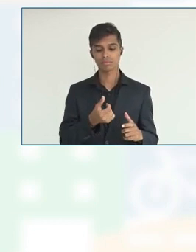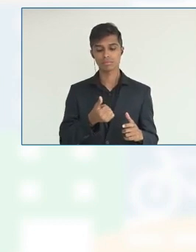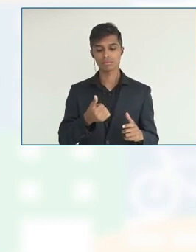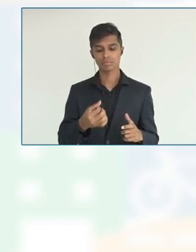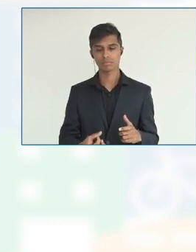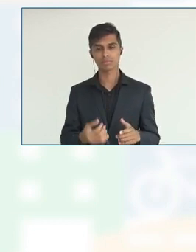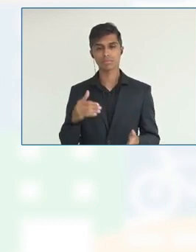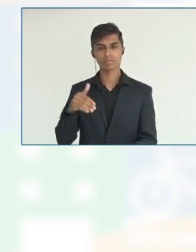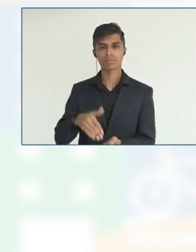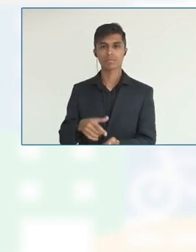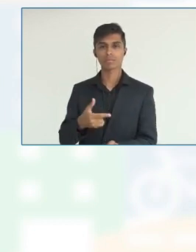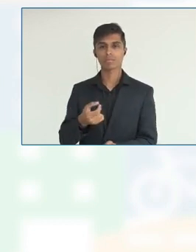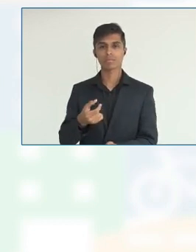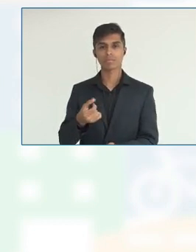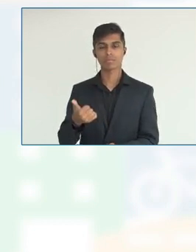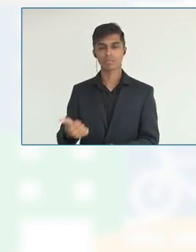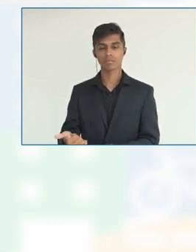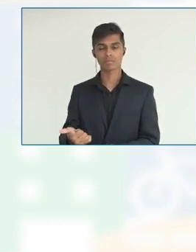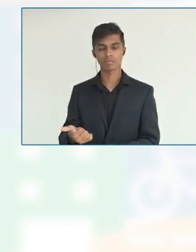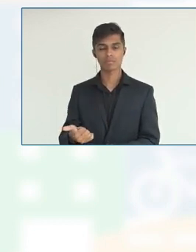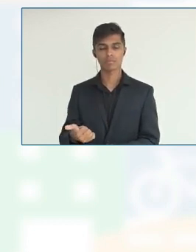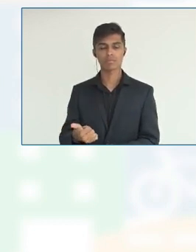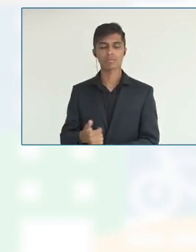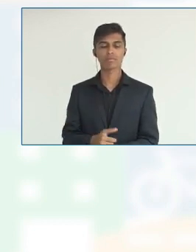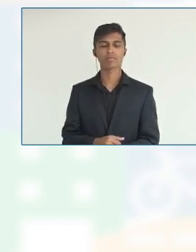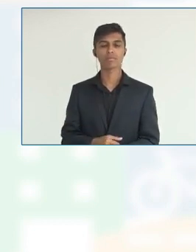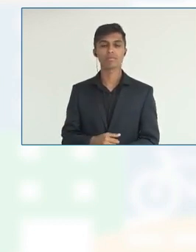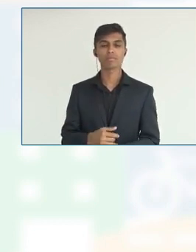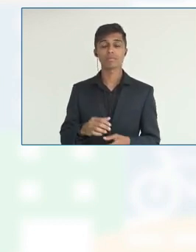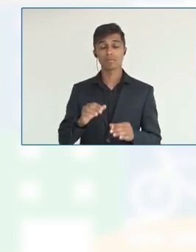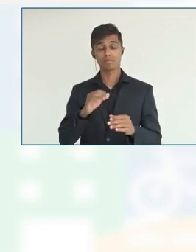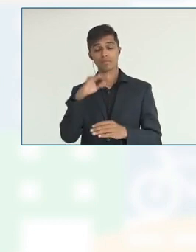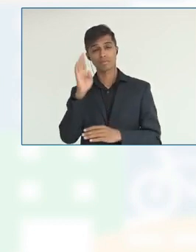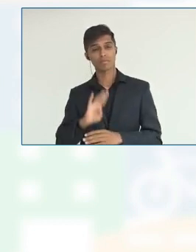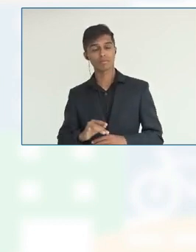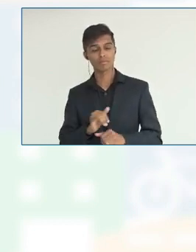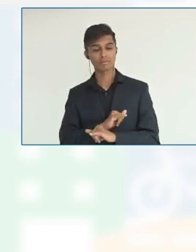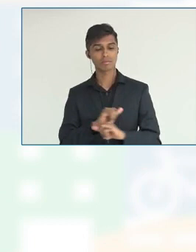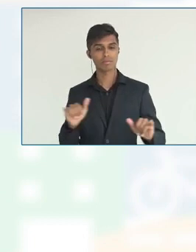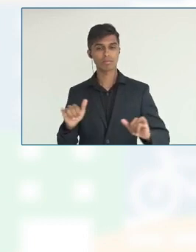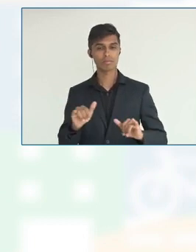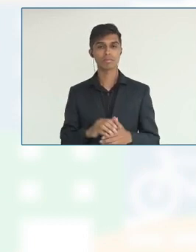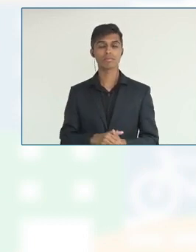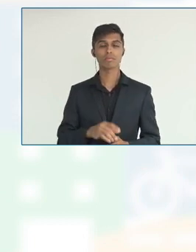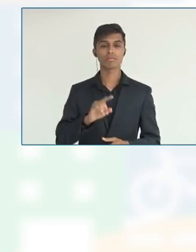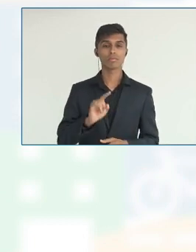2021. Então, vejam, né, no Brasil, nesse período, foram notificados